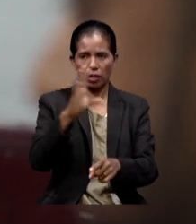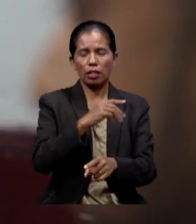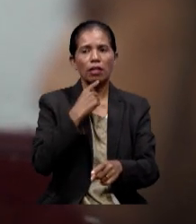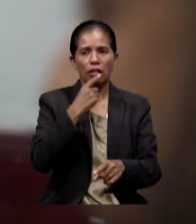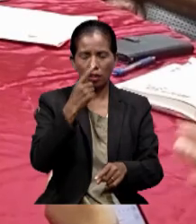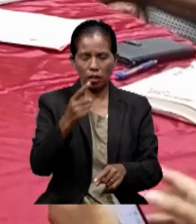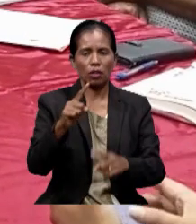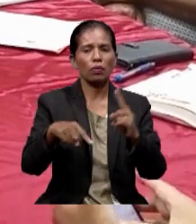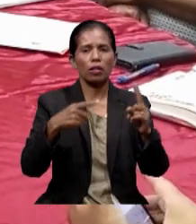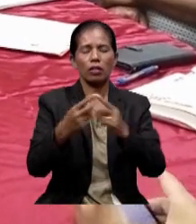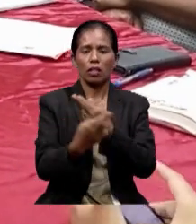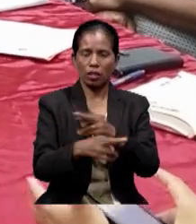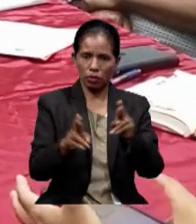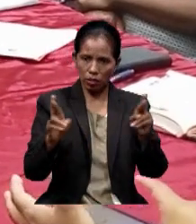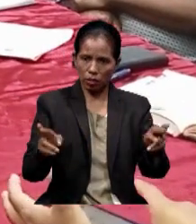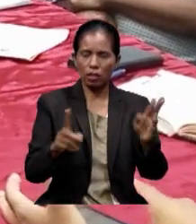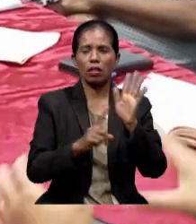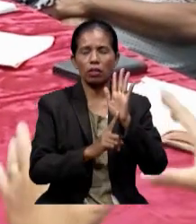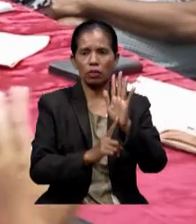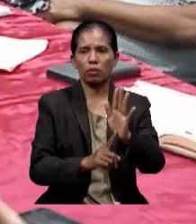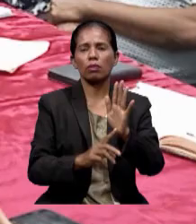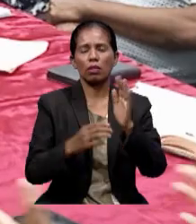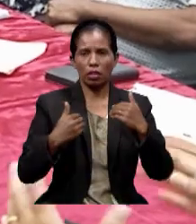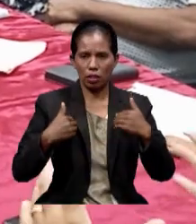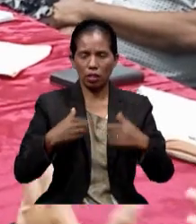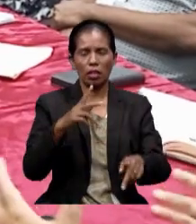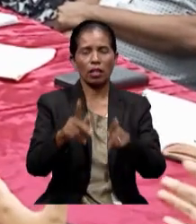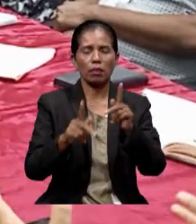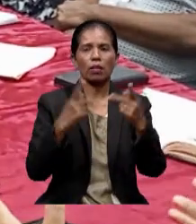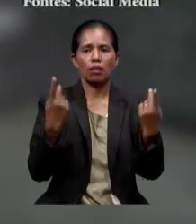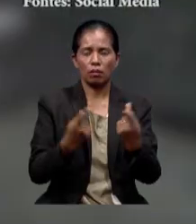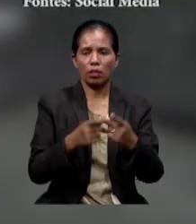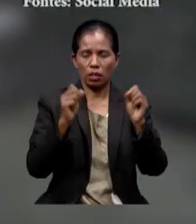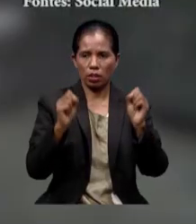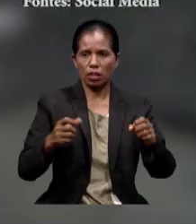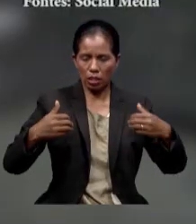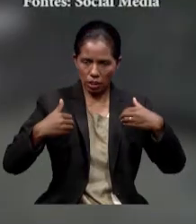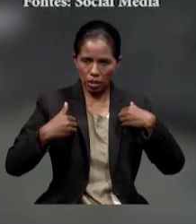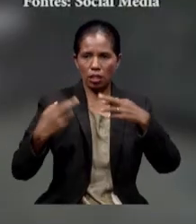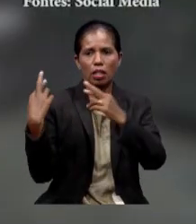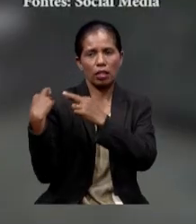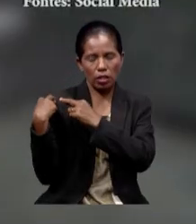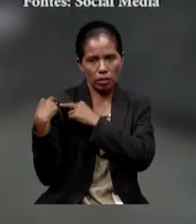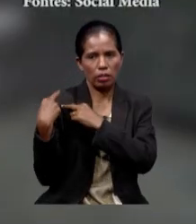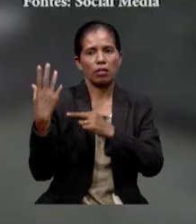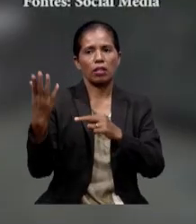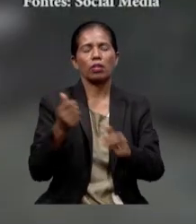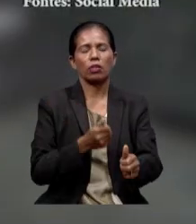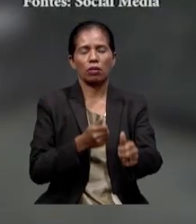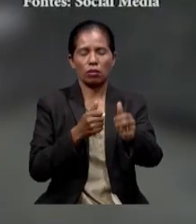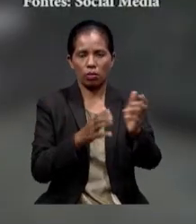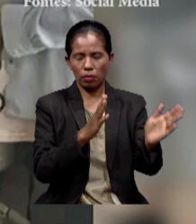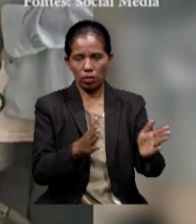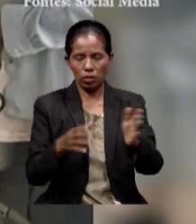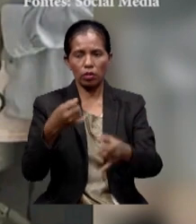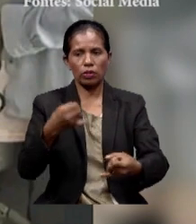Hateten banhira resultado teste a tudo evidência na imba companhia tem que responsabiliza ba assunto ne tuir processo justiça